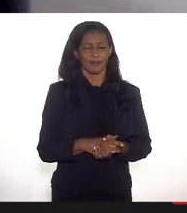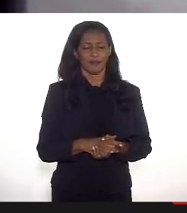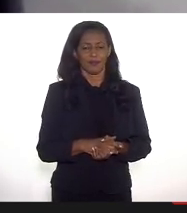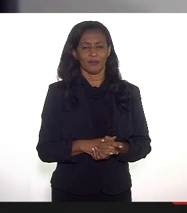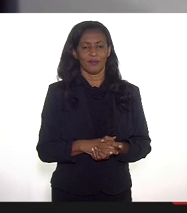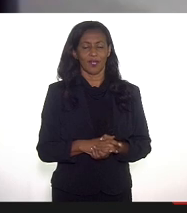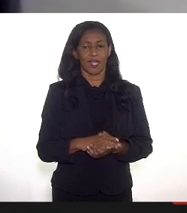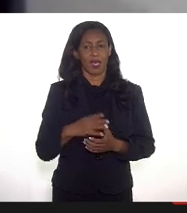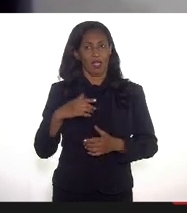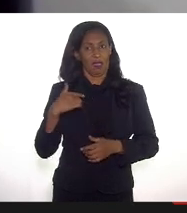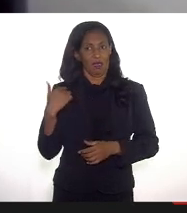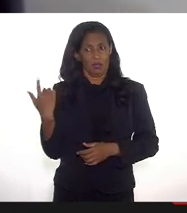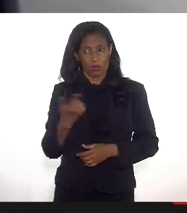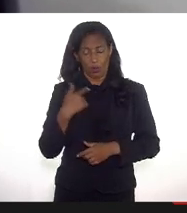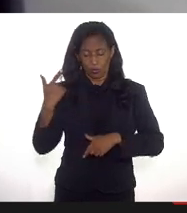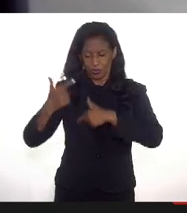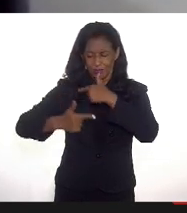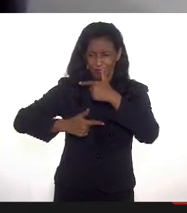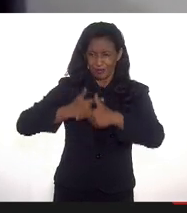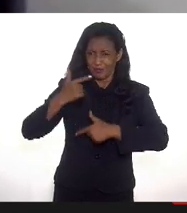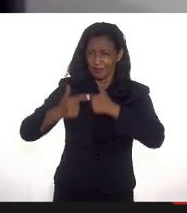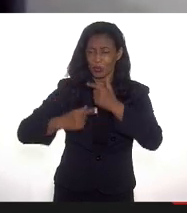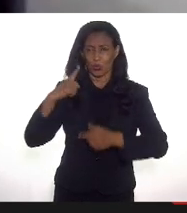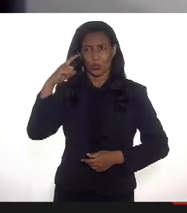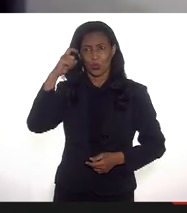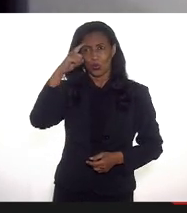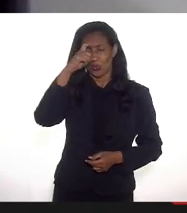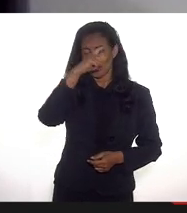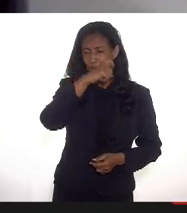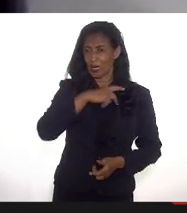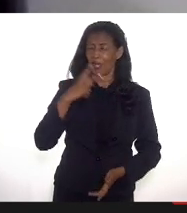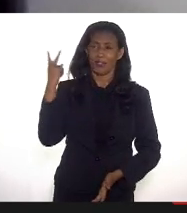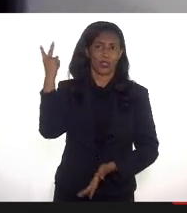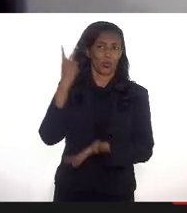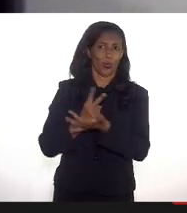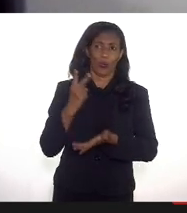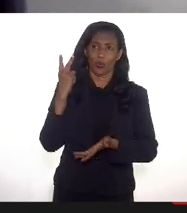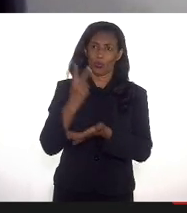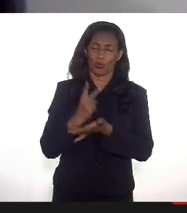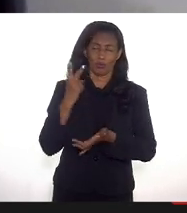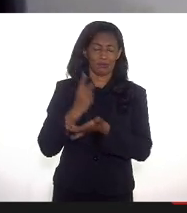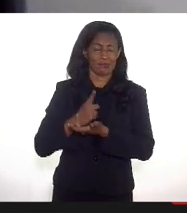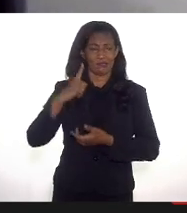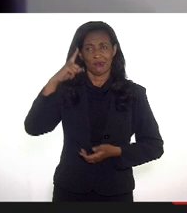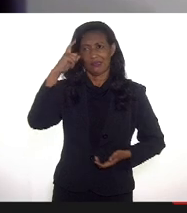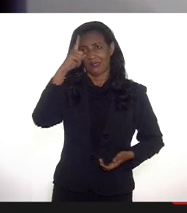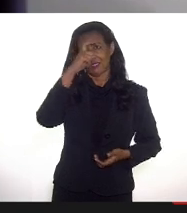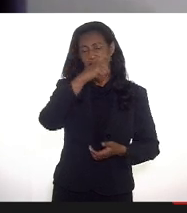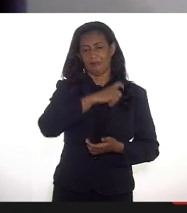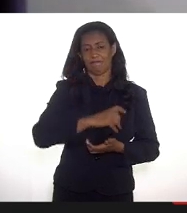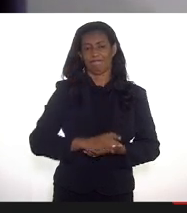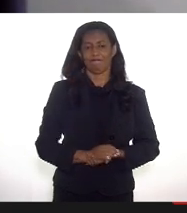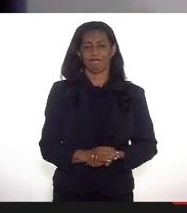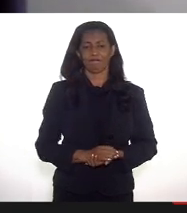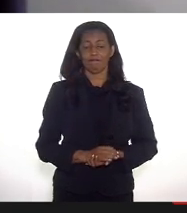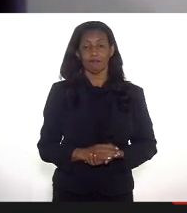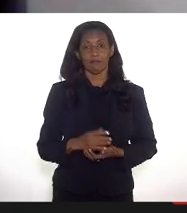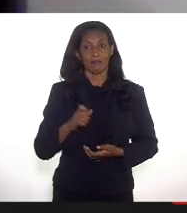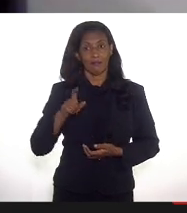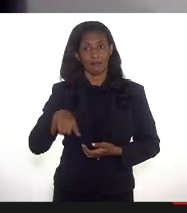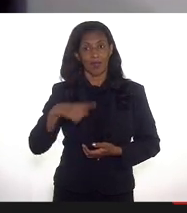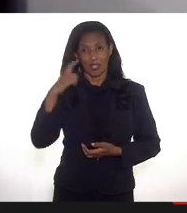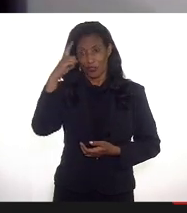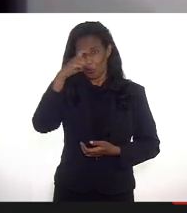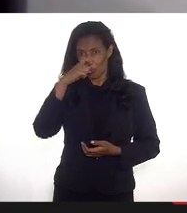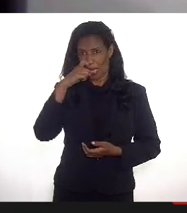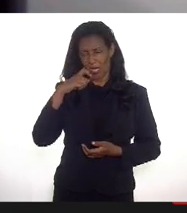gente funcionou numa precariedade, a gente continua funcionando numa precariedade muito grande. E aí é uma precariedade do